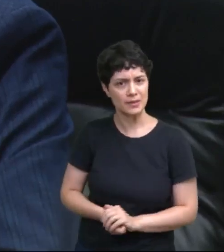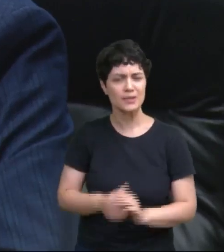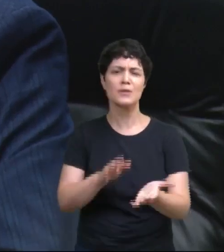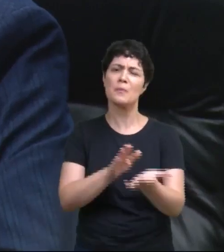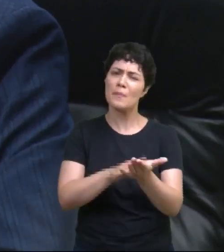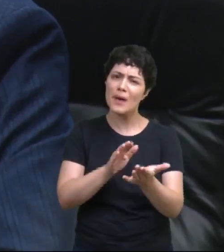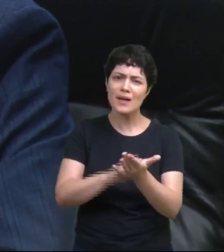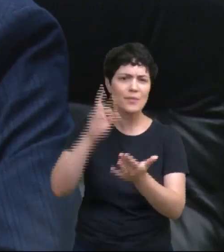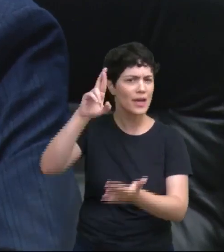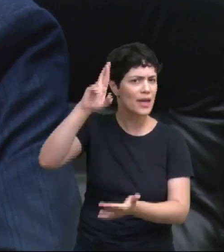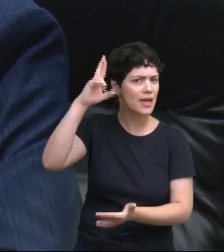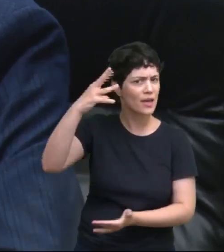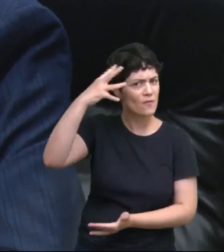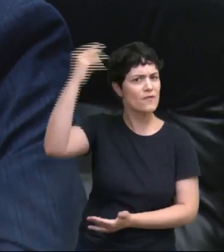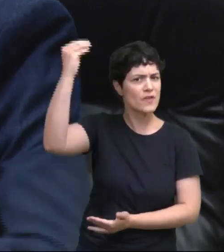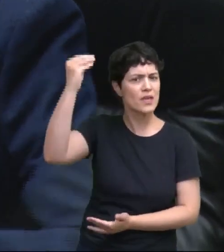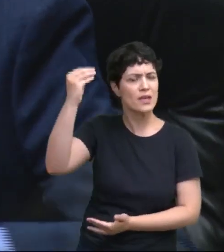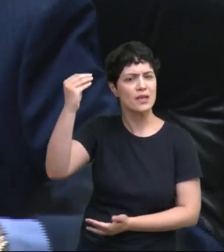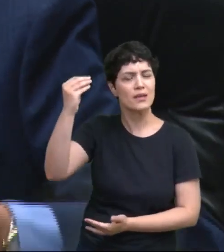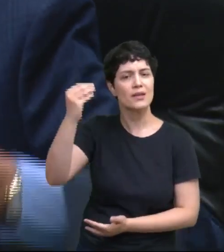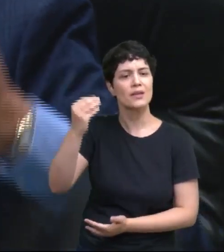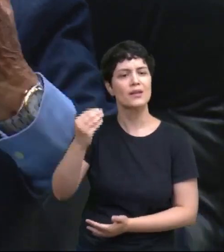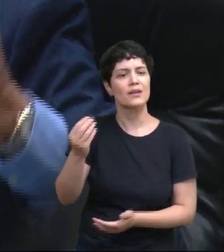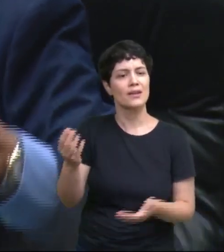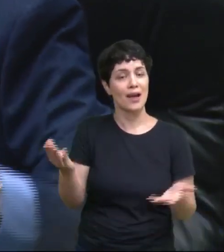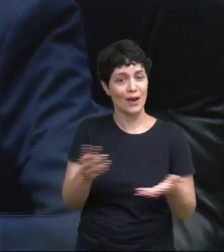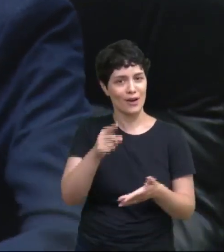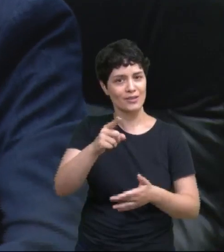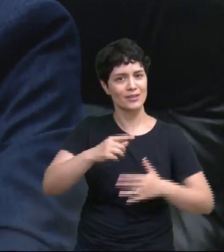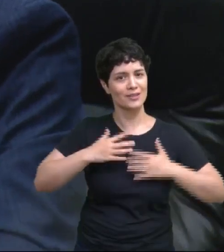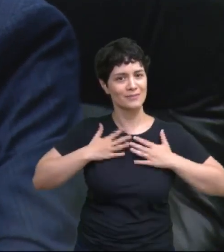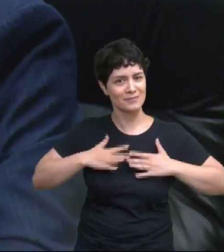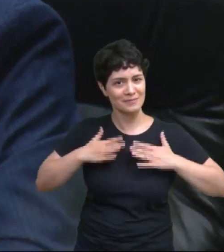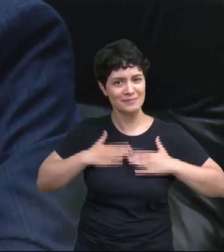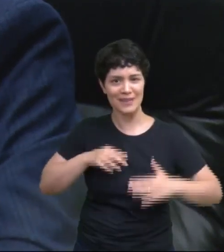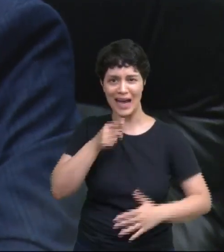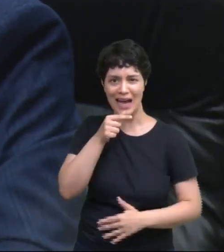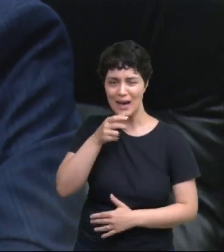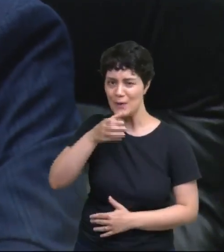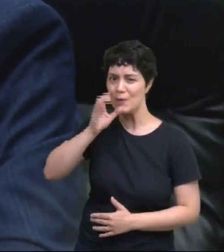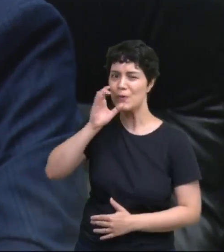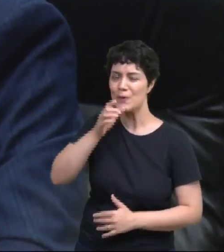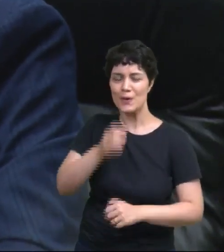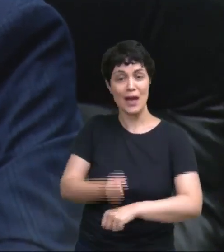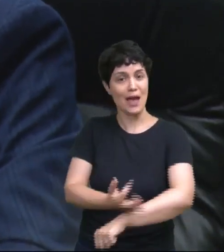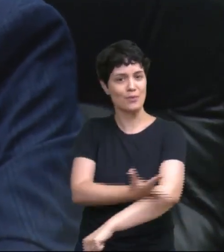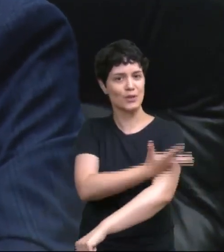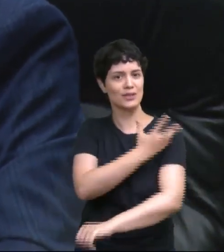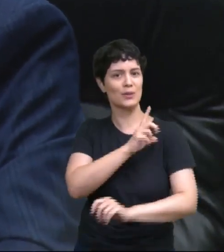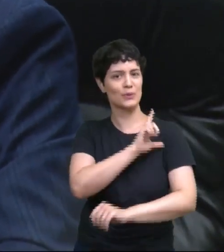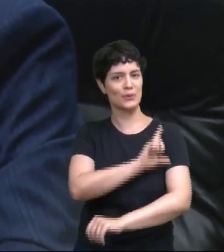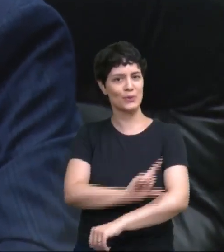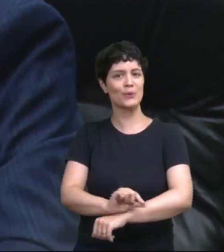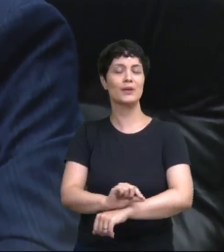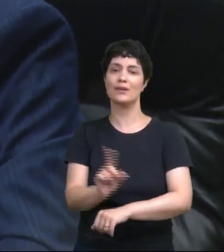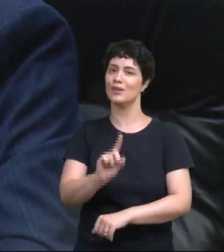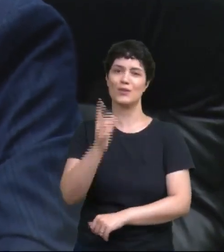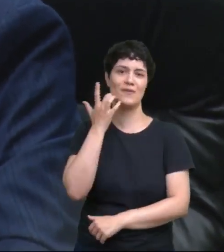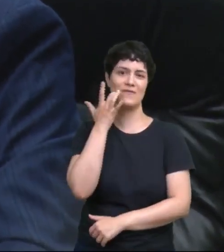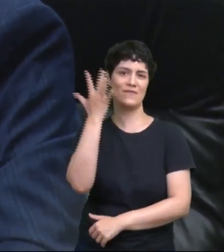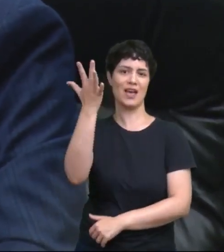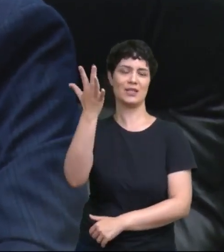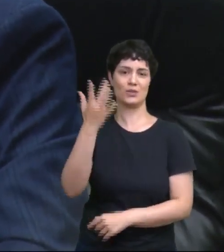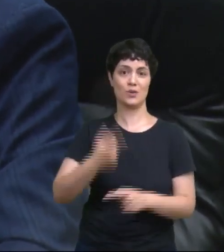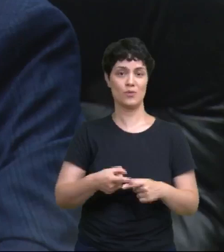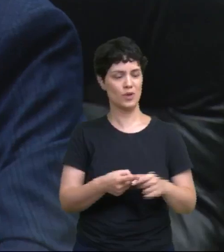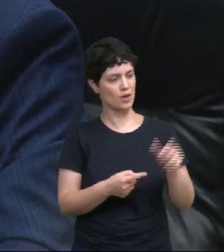Maurício, assim eu creio que você se recupera com um gole d'água da emoção, porque não é fácil realmente a gente falar